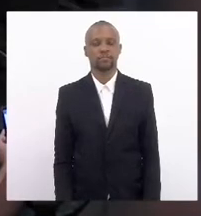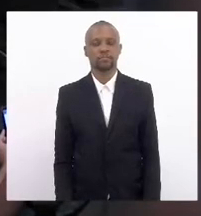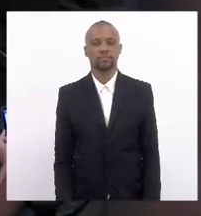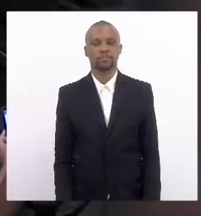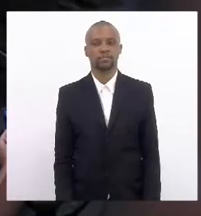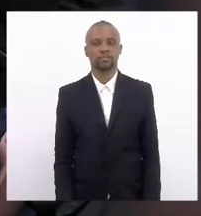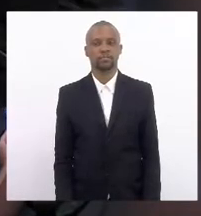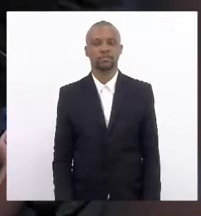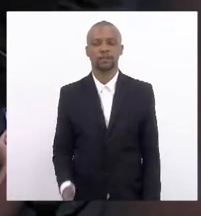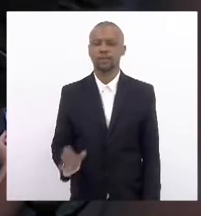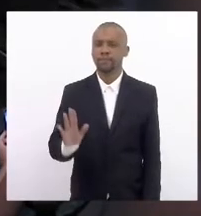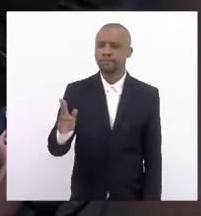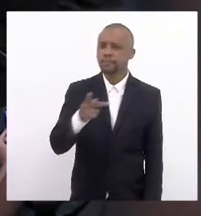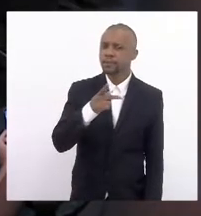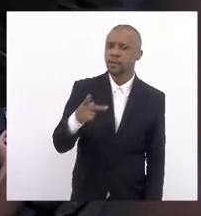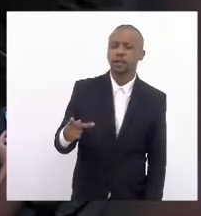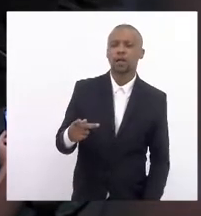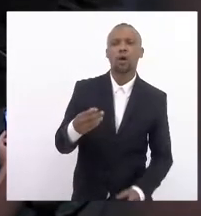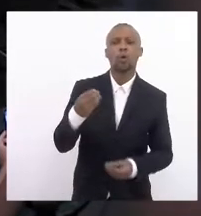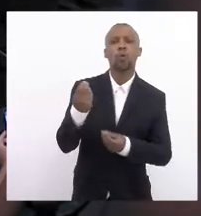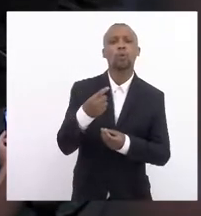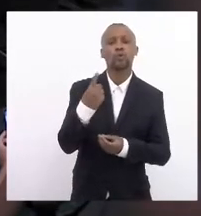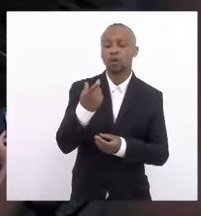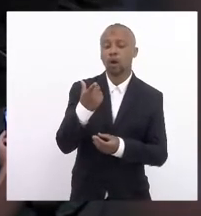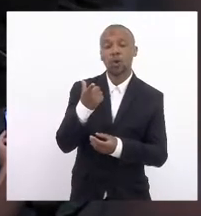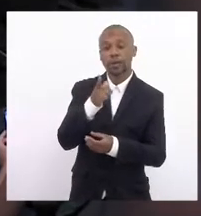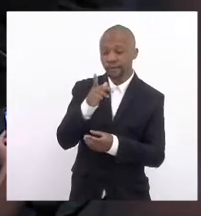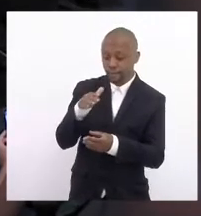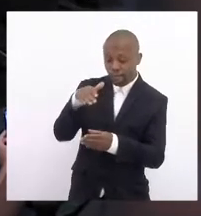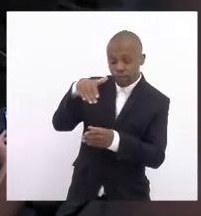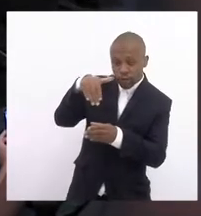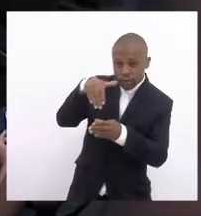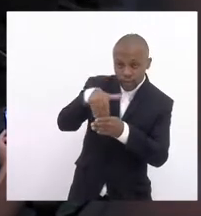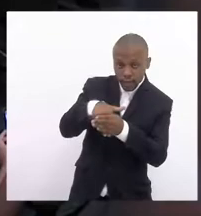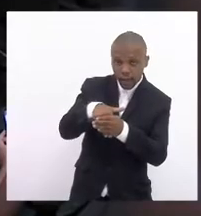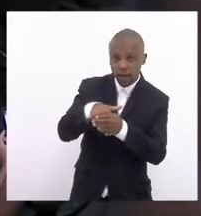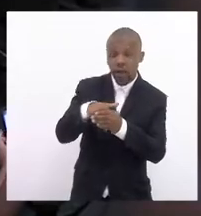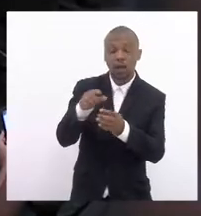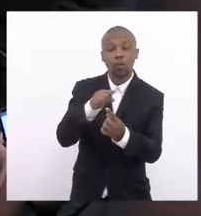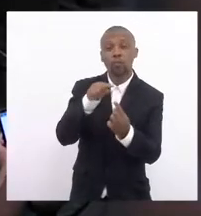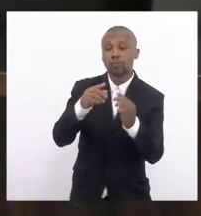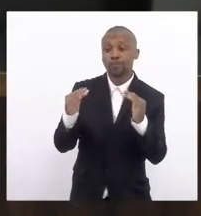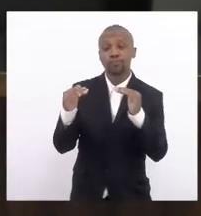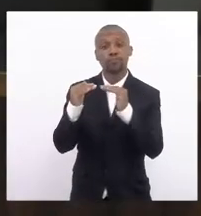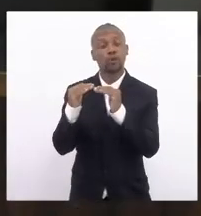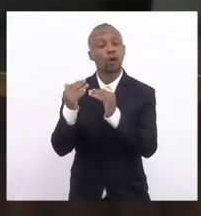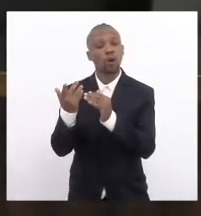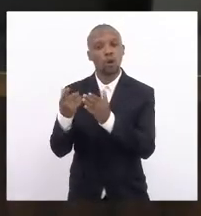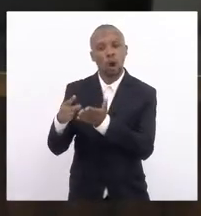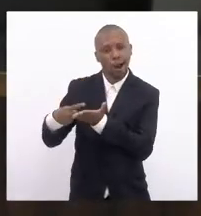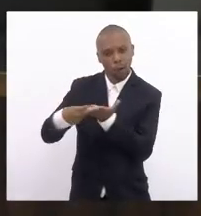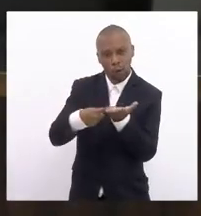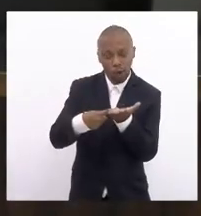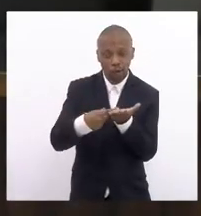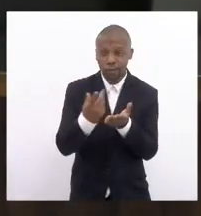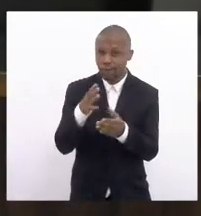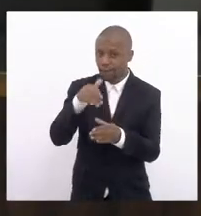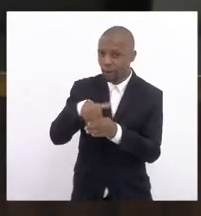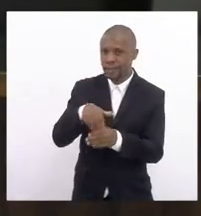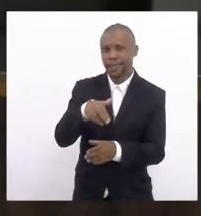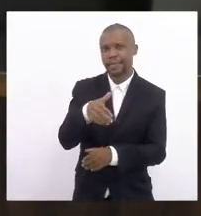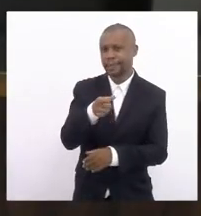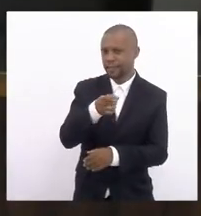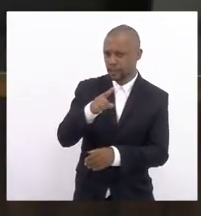Presidente, como é que se vota para votar o acordo agora? Se vota não? Vota não, mantém o veto e